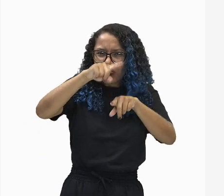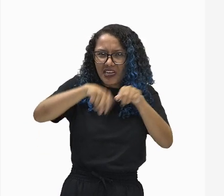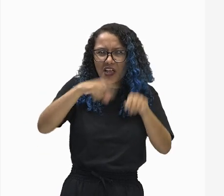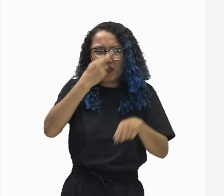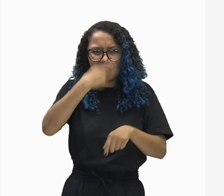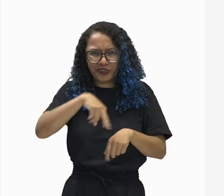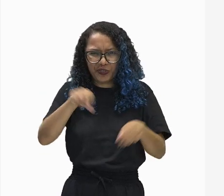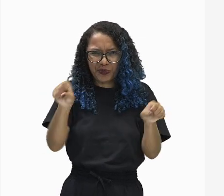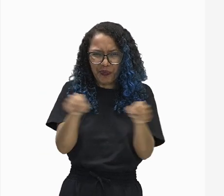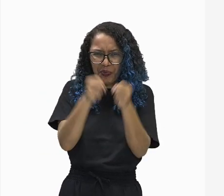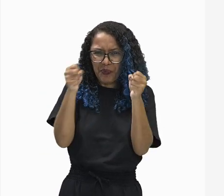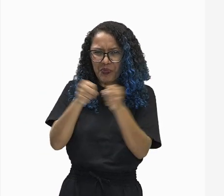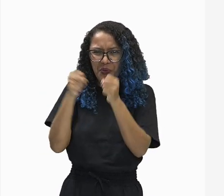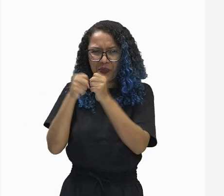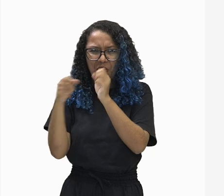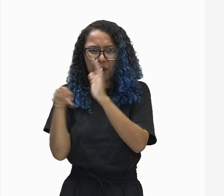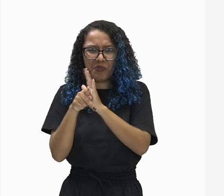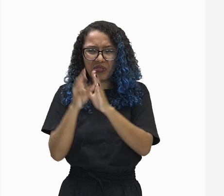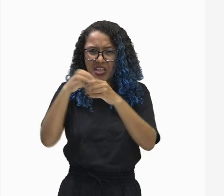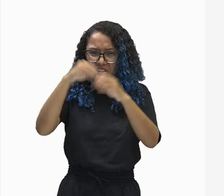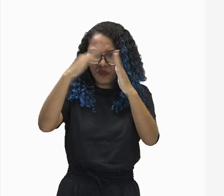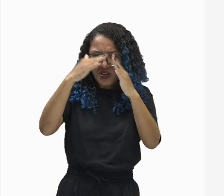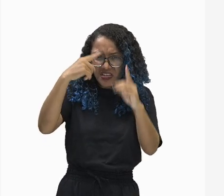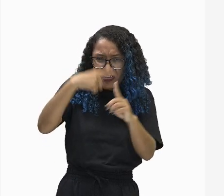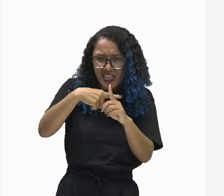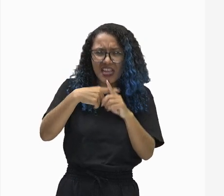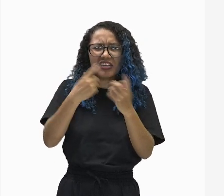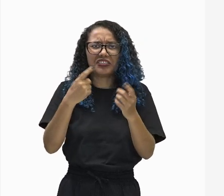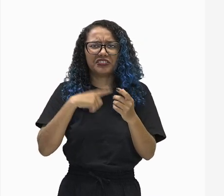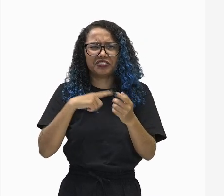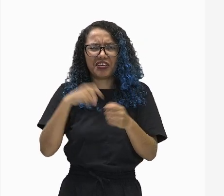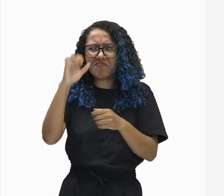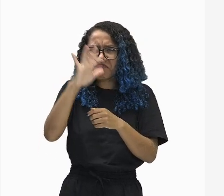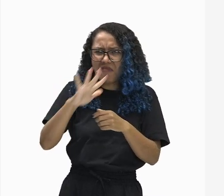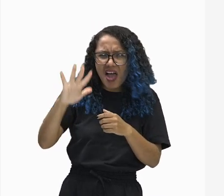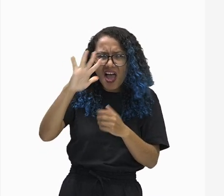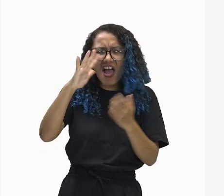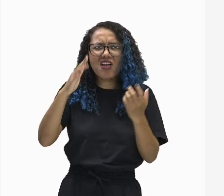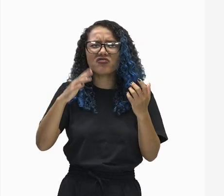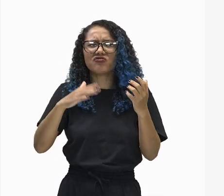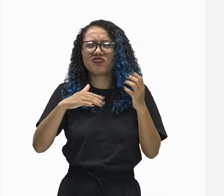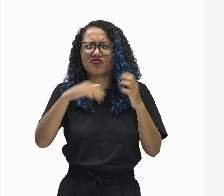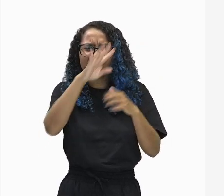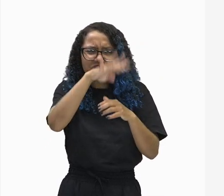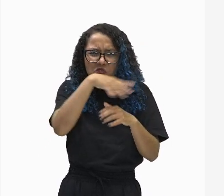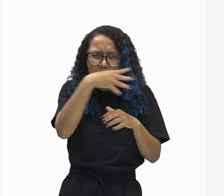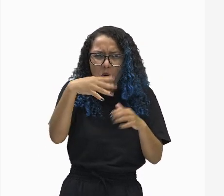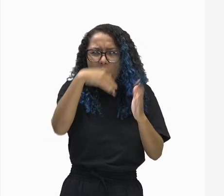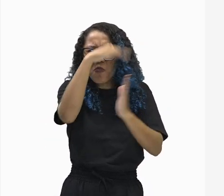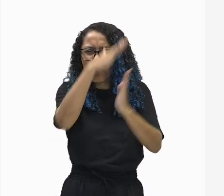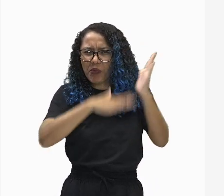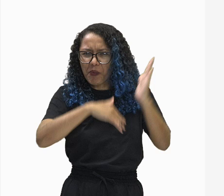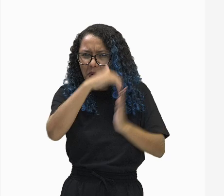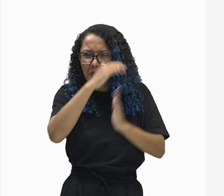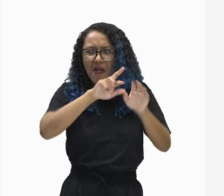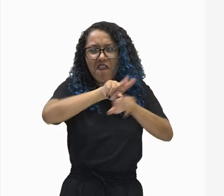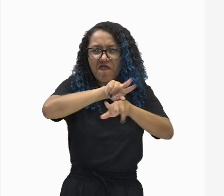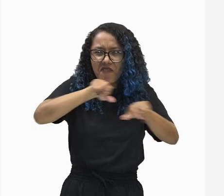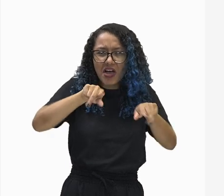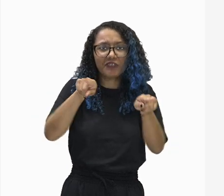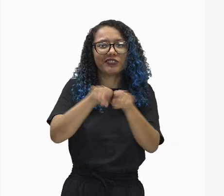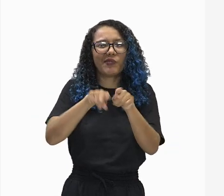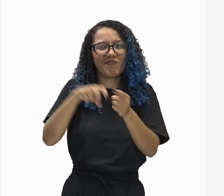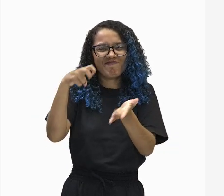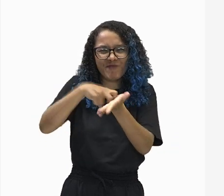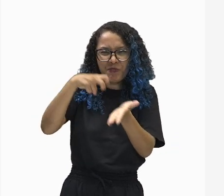templos, igrejas e mosteiros, imagens, afrescos, mosaicos, pinturas e ainda a tortura, perseguição